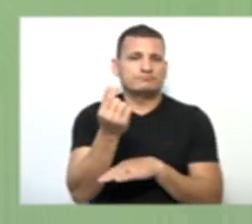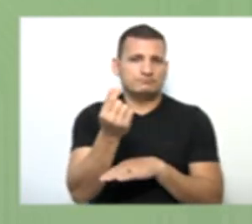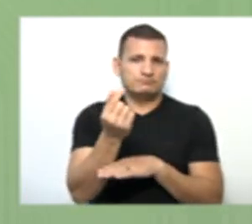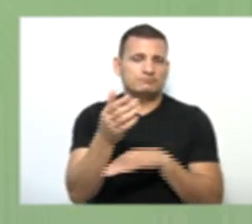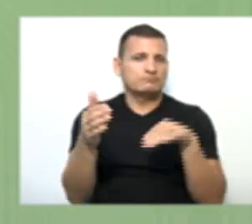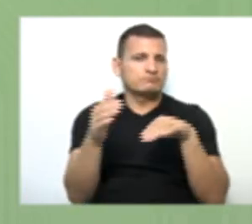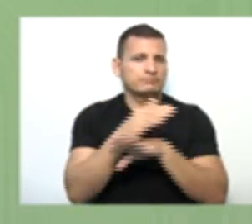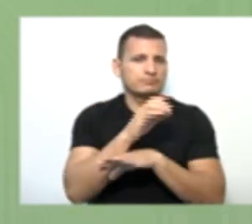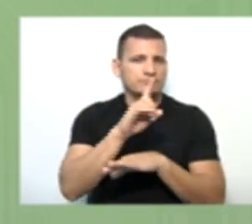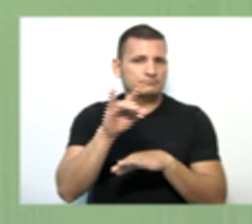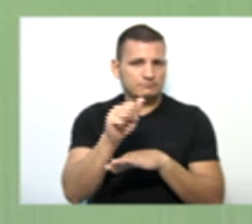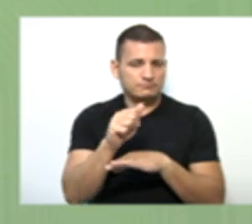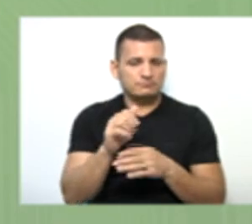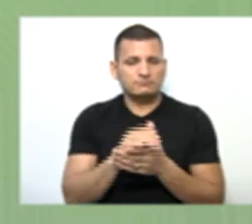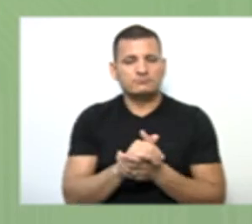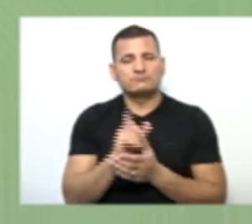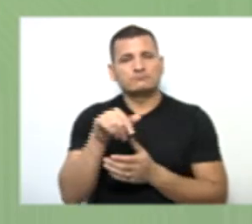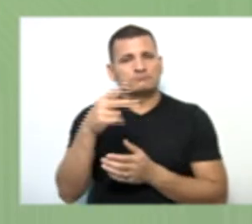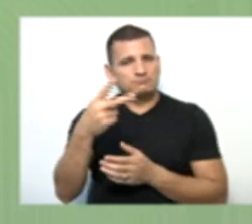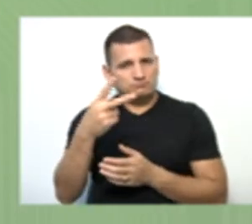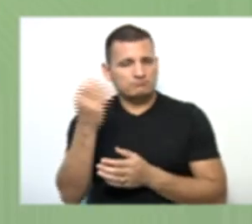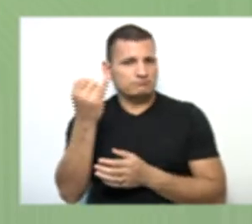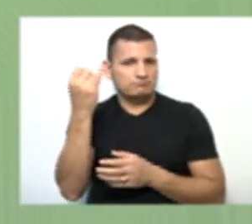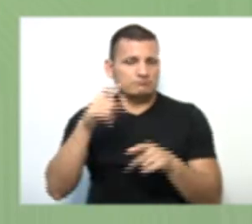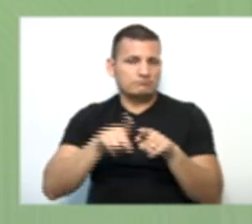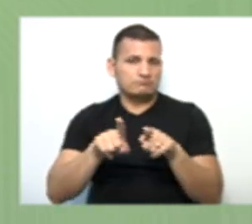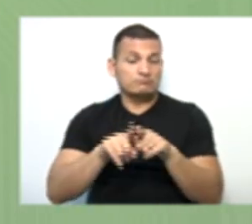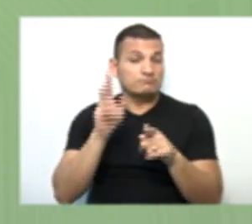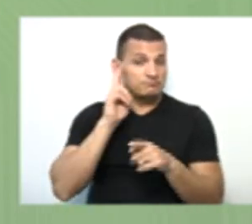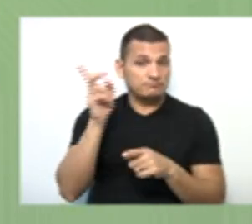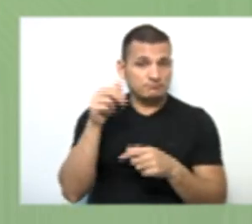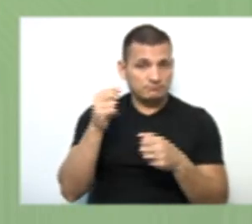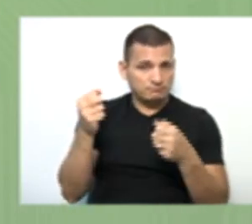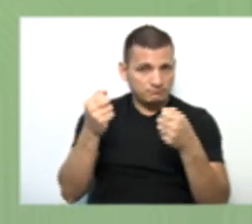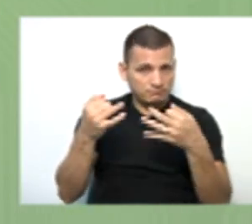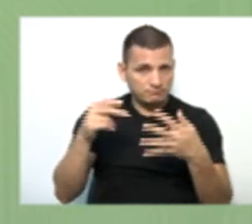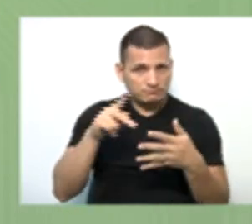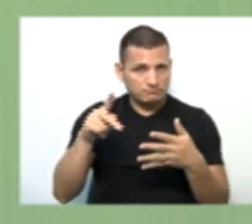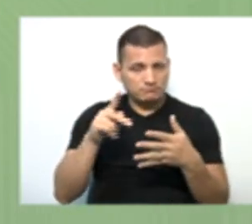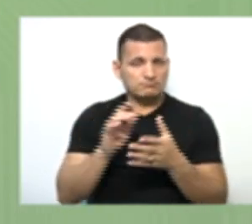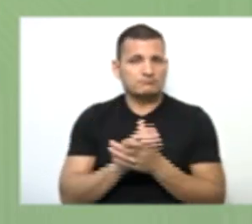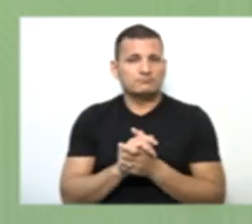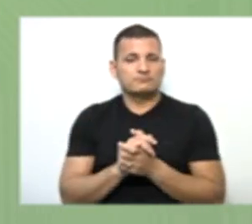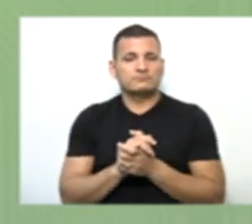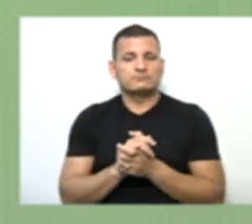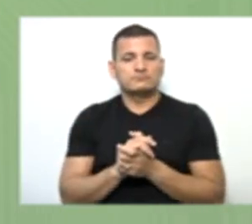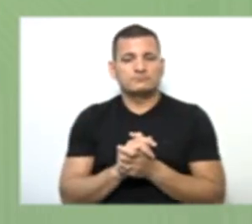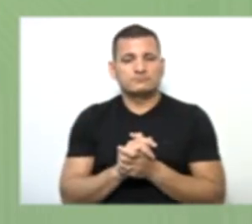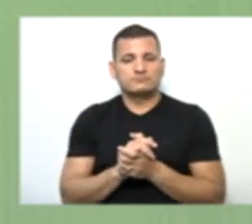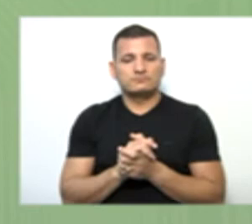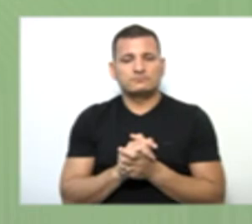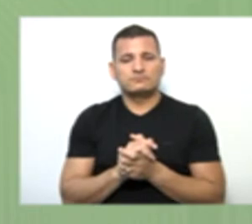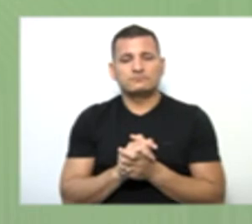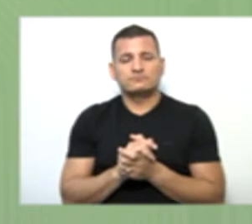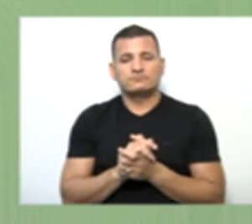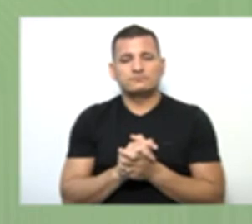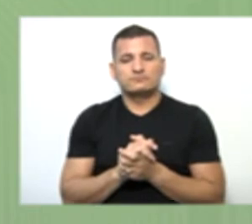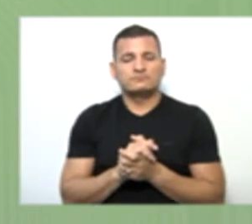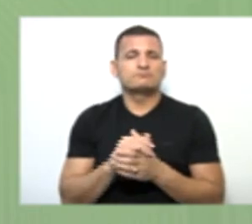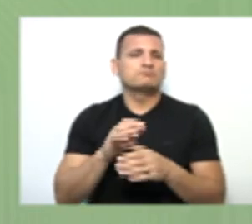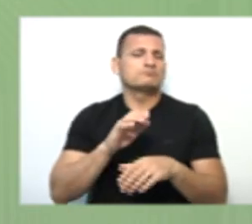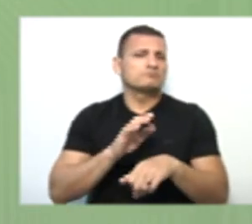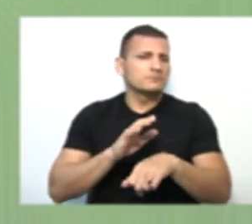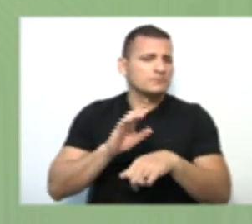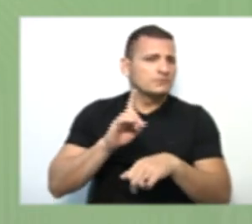do lançamento, portanto, é um segundo fator importante. Lembra lá que a professora falou? Ordem cronológica, portanto, a ordem cronológica vai ser registrada conforme